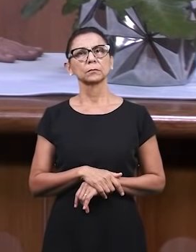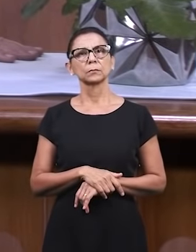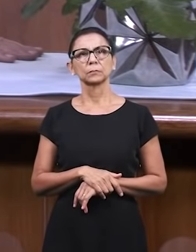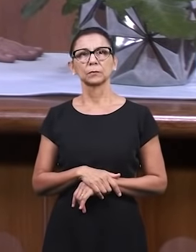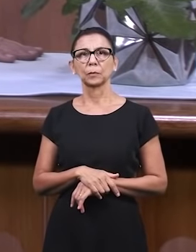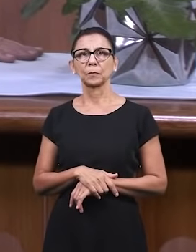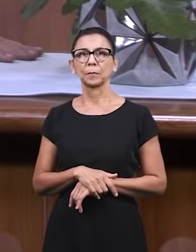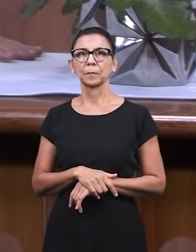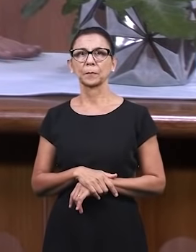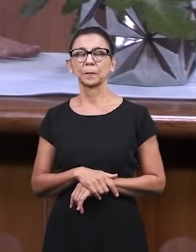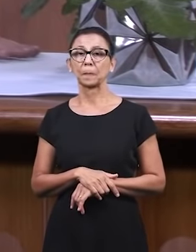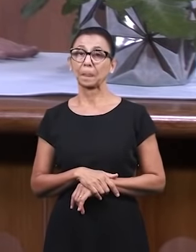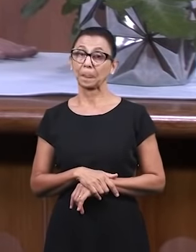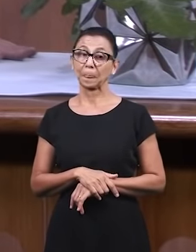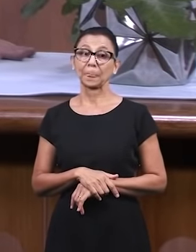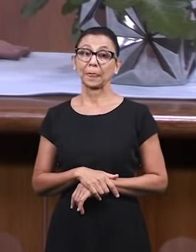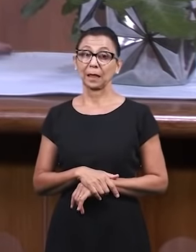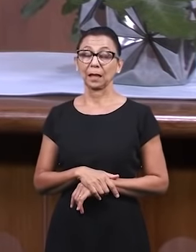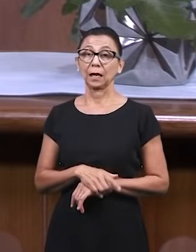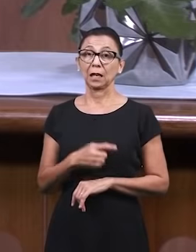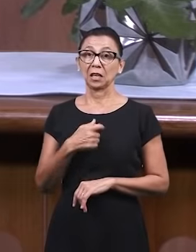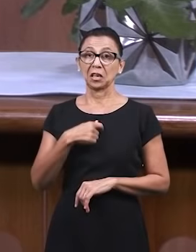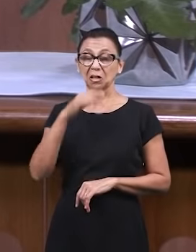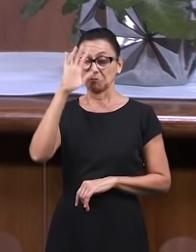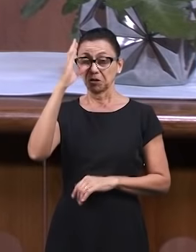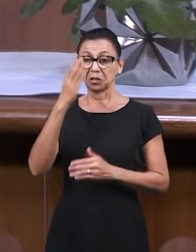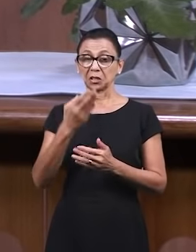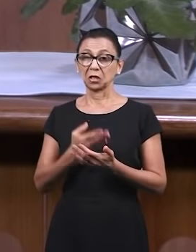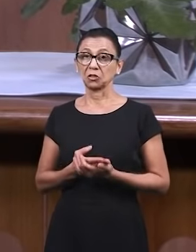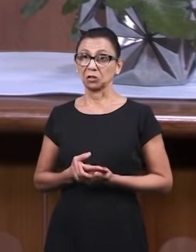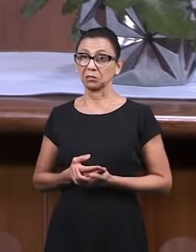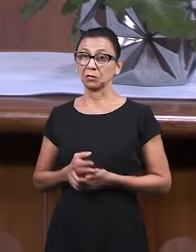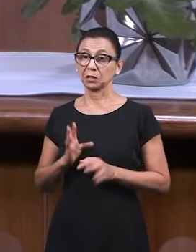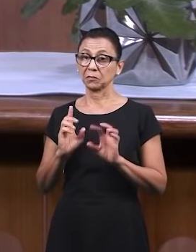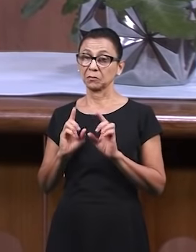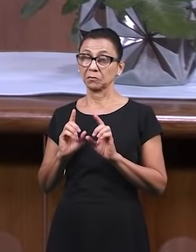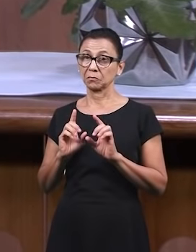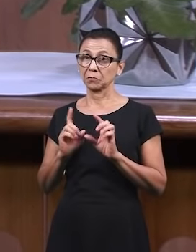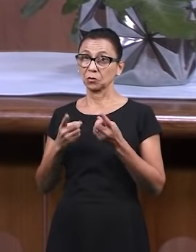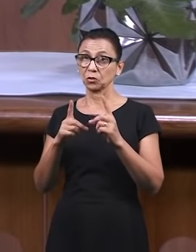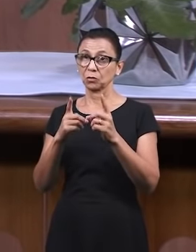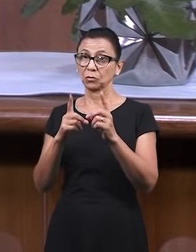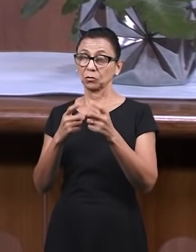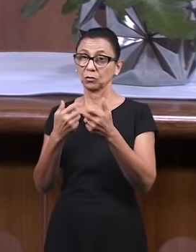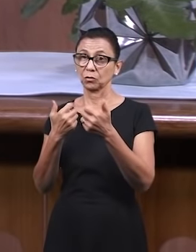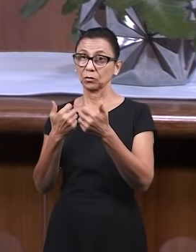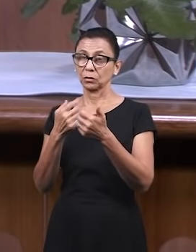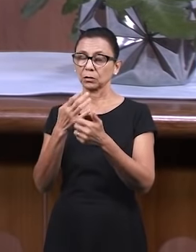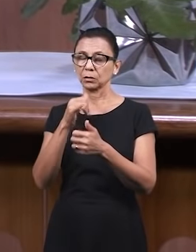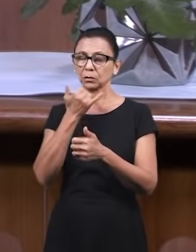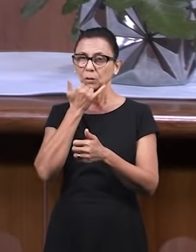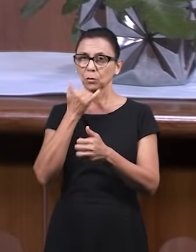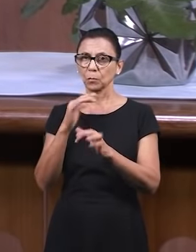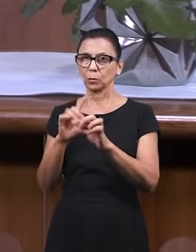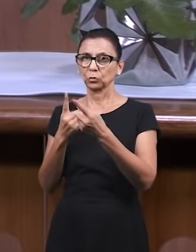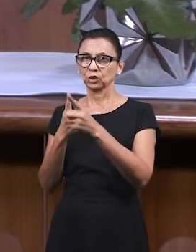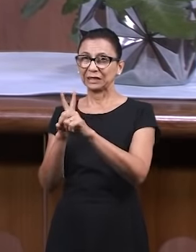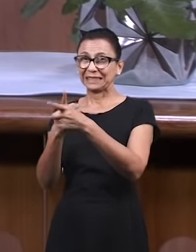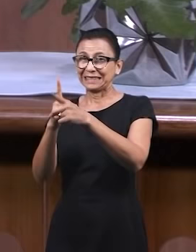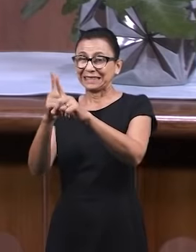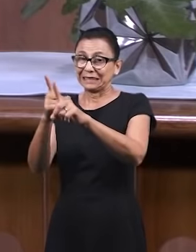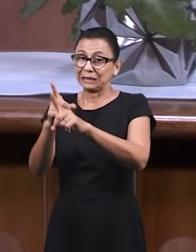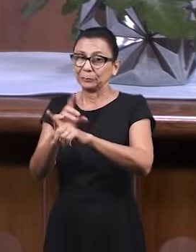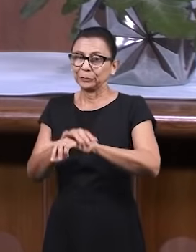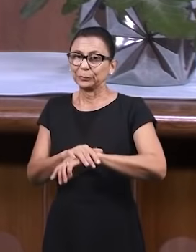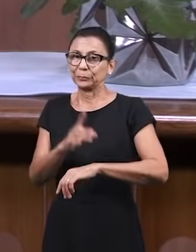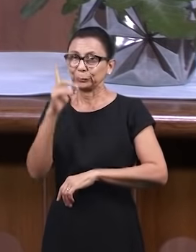Eu creio que essa palavra foi muito difícil ali para os discípulos. Eles estavam seguindo o Senhor, ouviram o Senhor. Eles deixaram